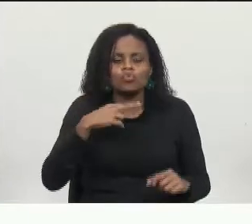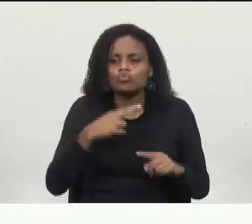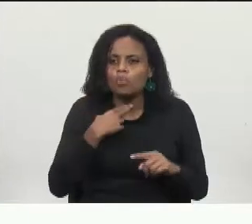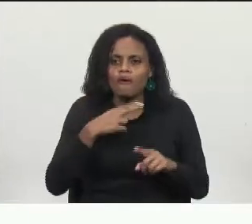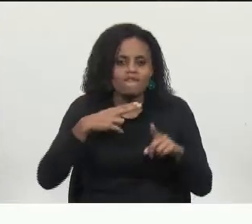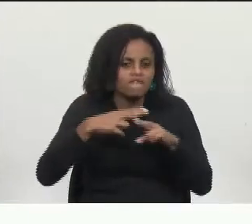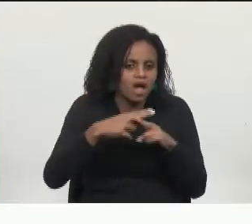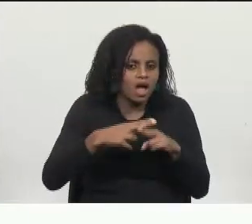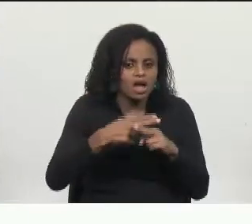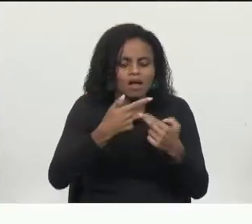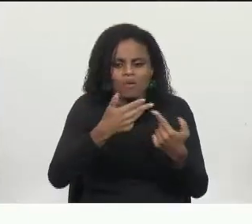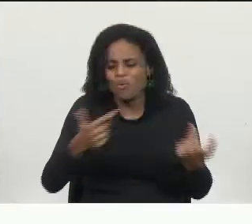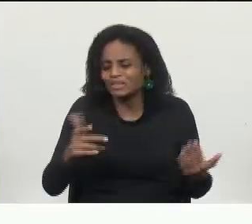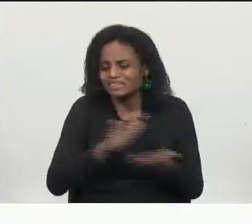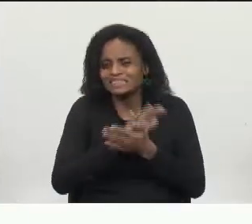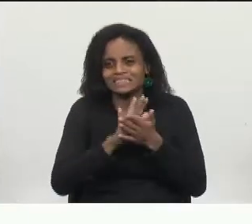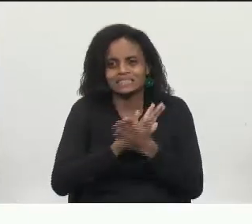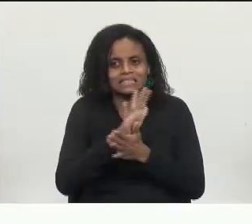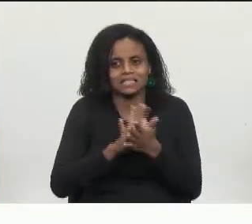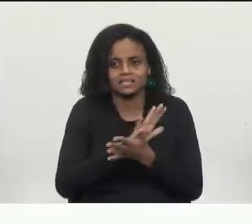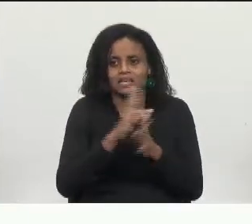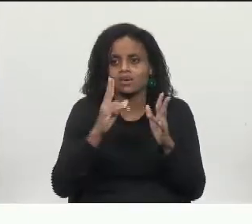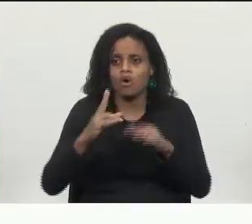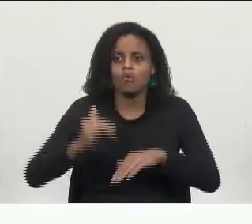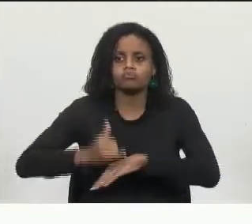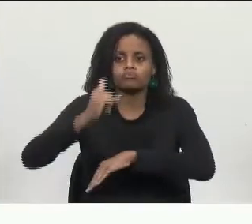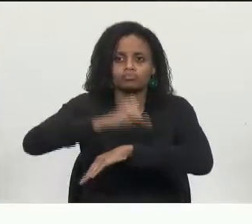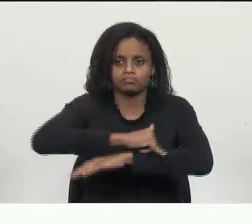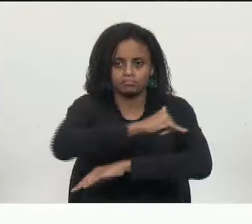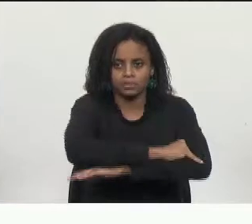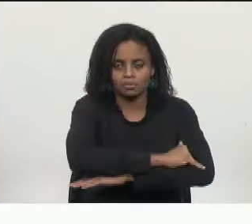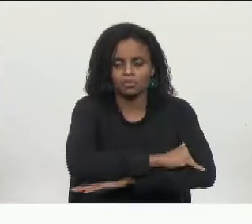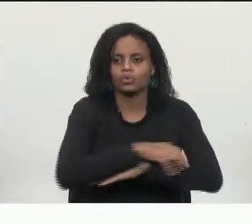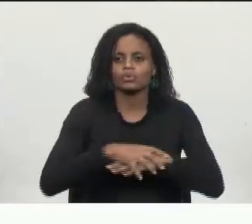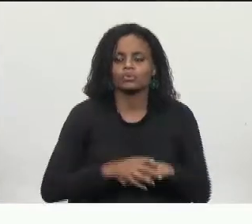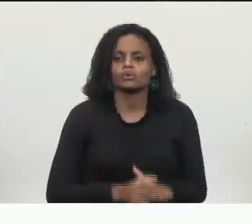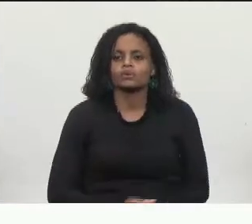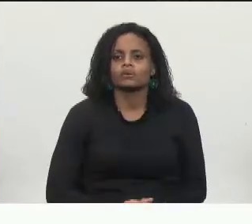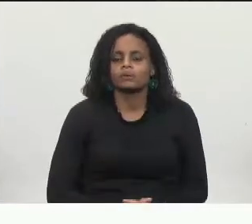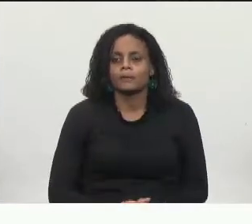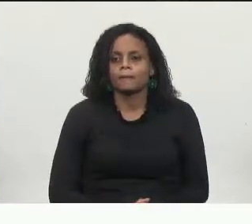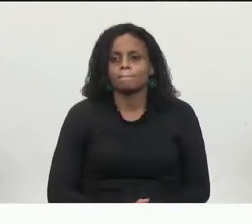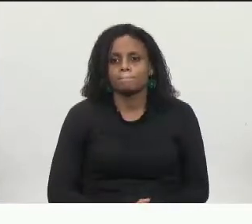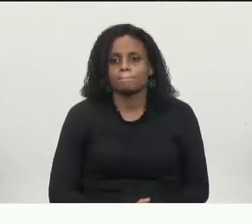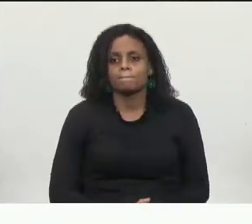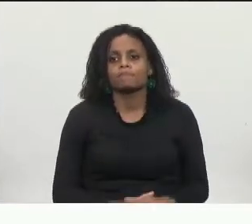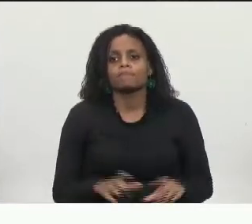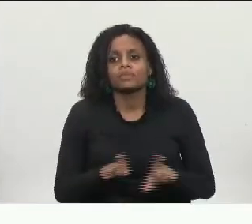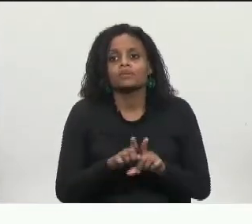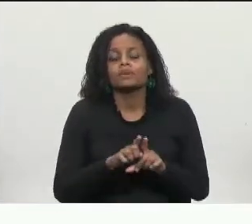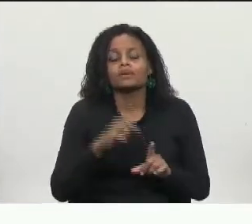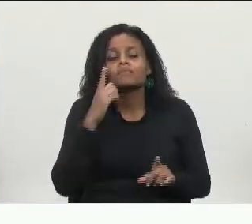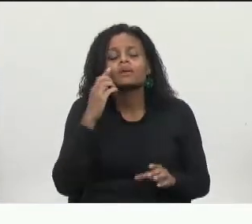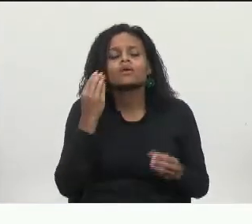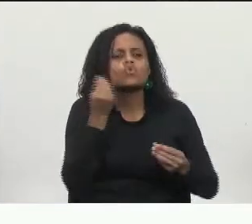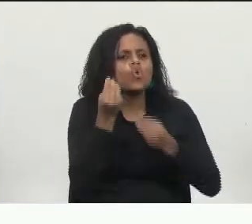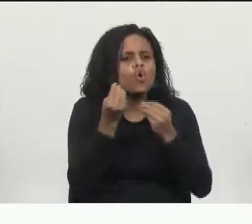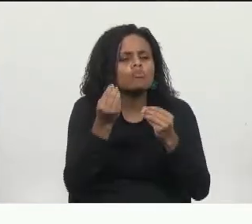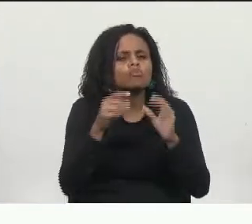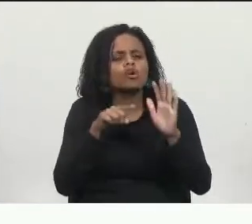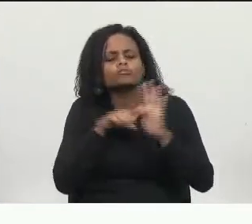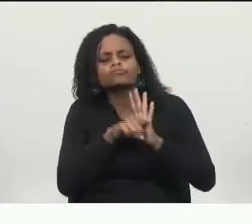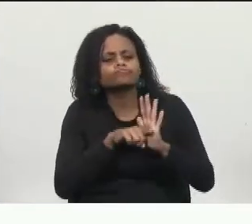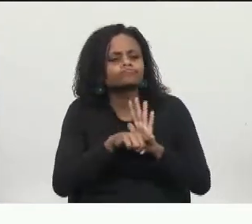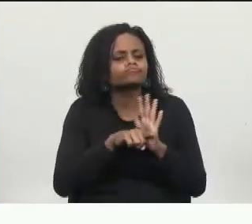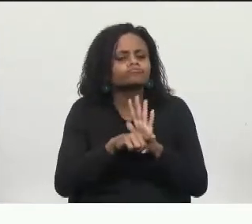vê até nos aeroportos, lá também tem essa rigidez. Tem que ver também qual o nível de revista que nós faríamos aqui,